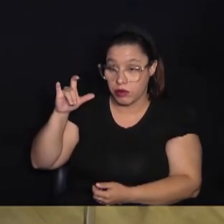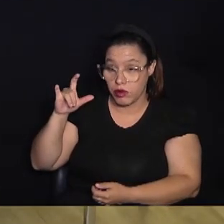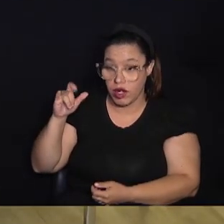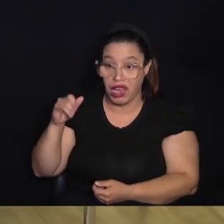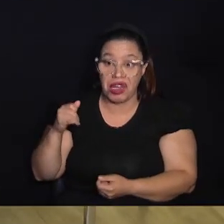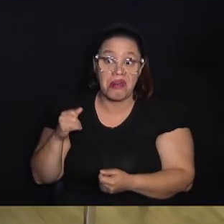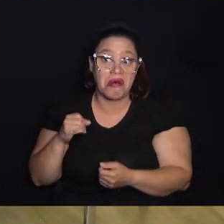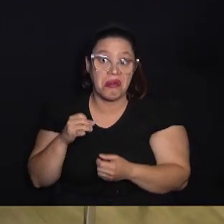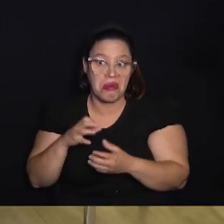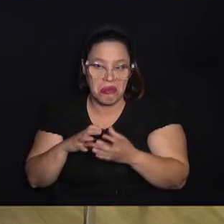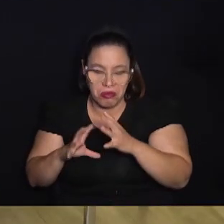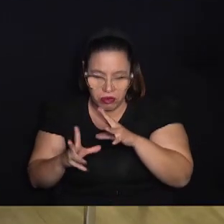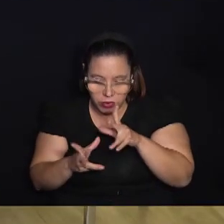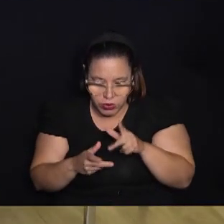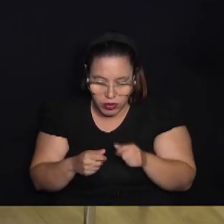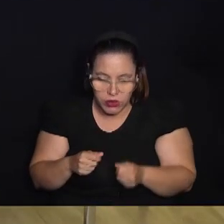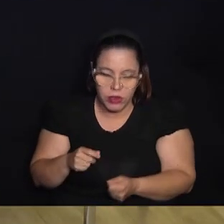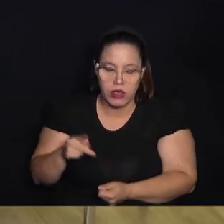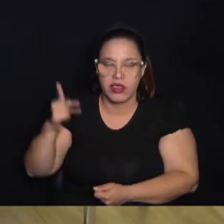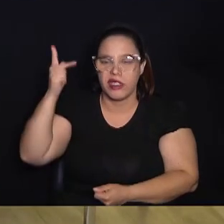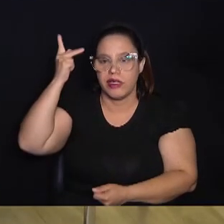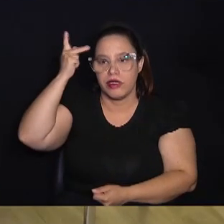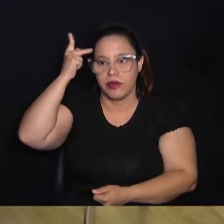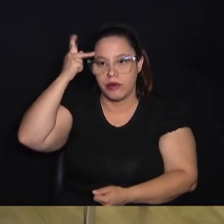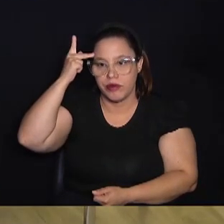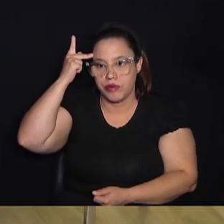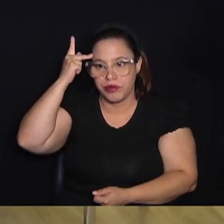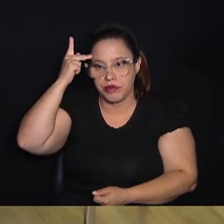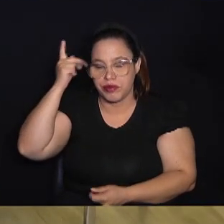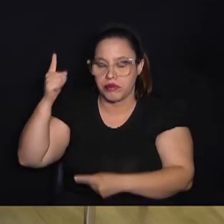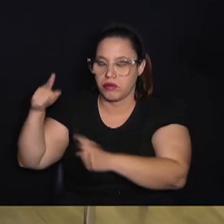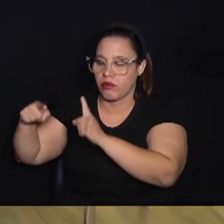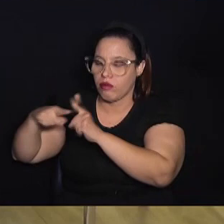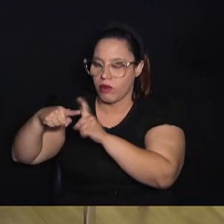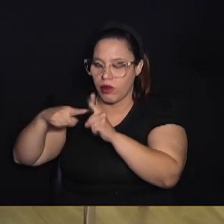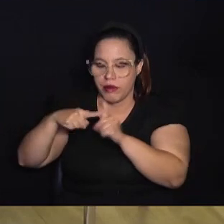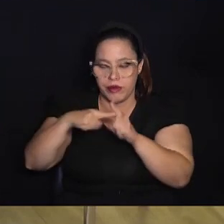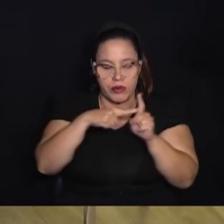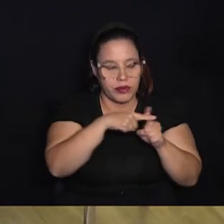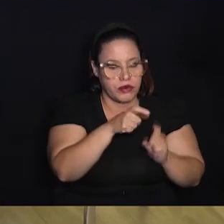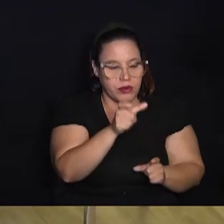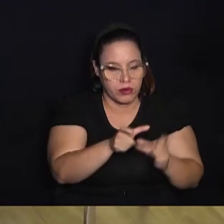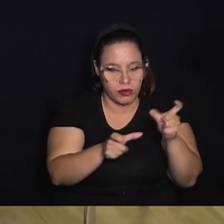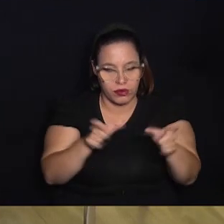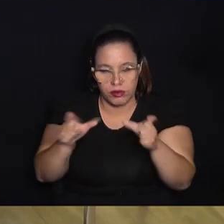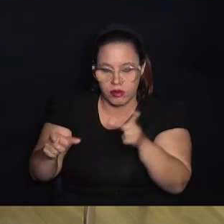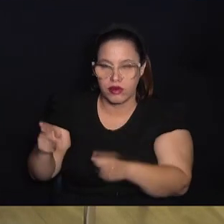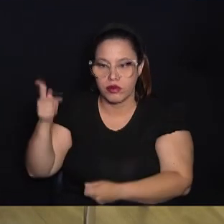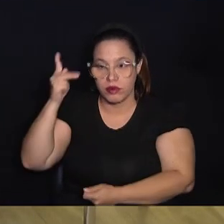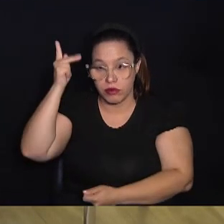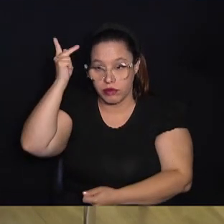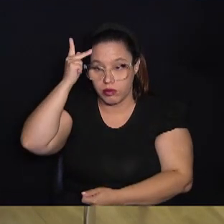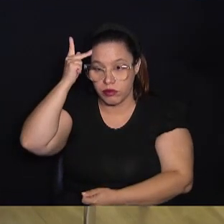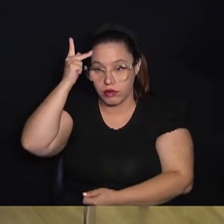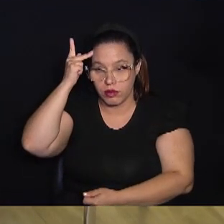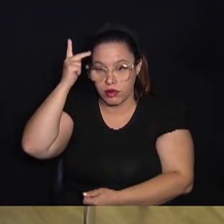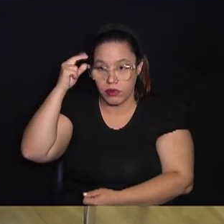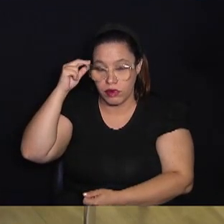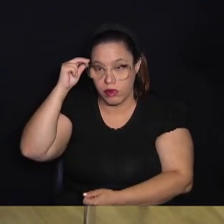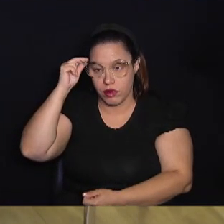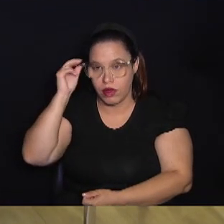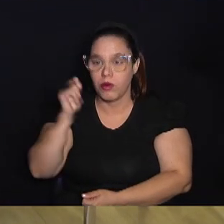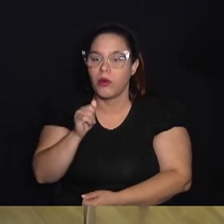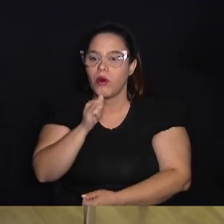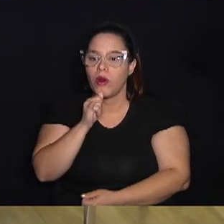volta São Paulo os passeios os cemitérios mais conhecidos de São Paulo a gente tem atividades por exemplo atividade